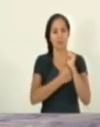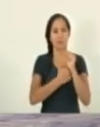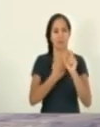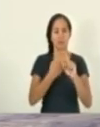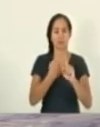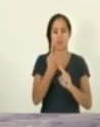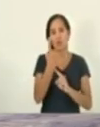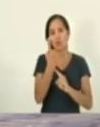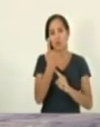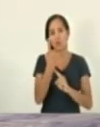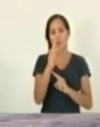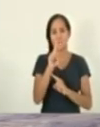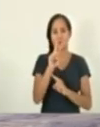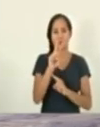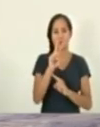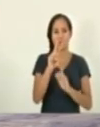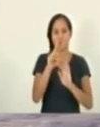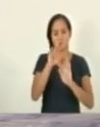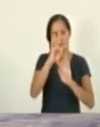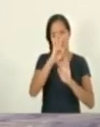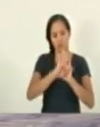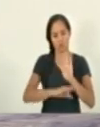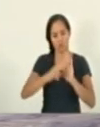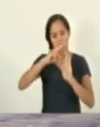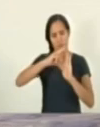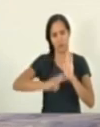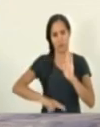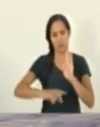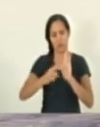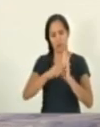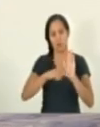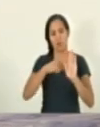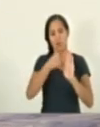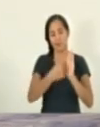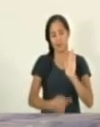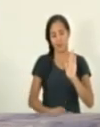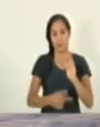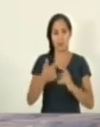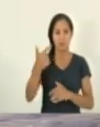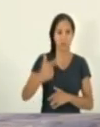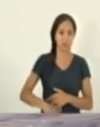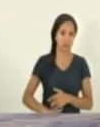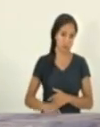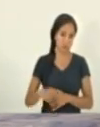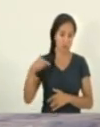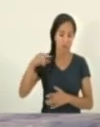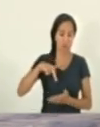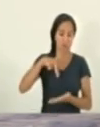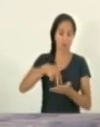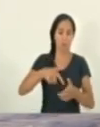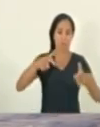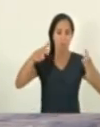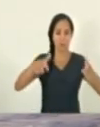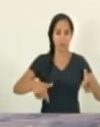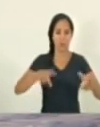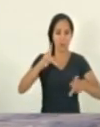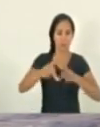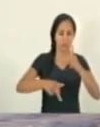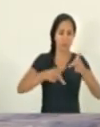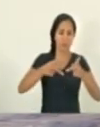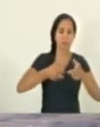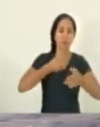foi apreciado, e mais uma vez, aqui que é o lugar do povo falar, do povo ouvir a gente